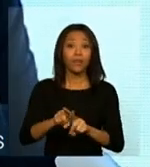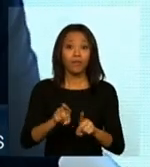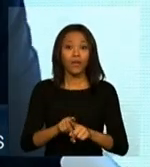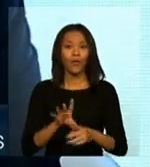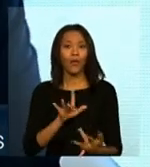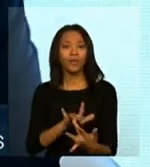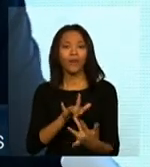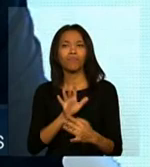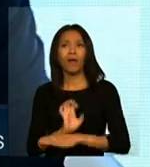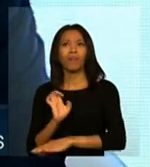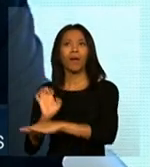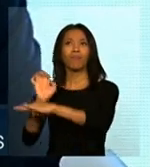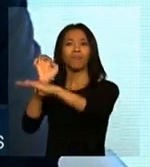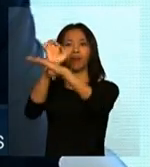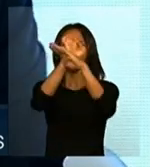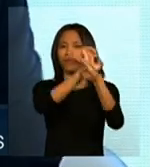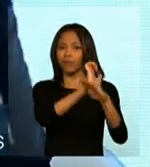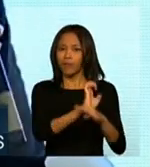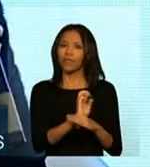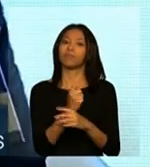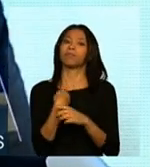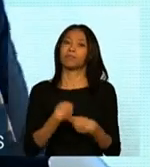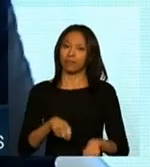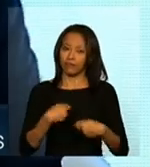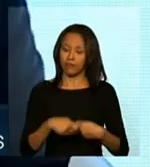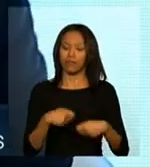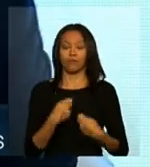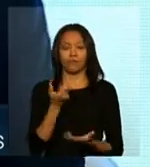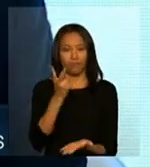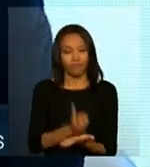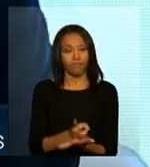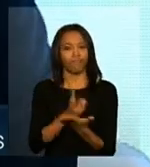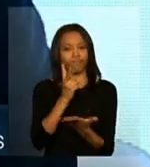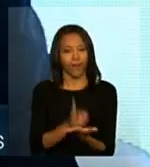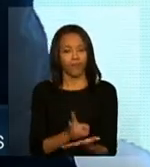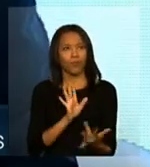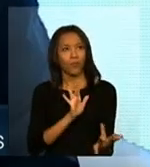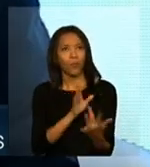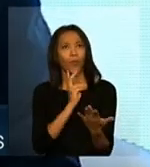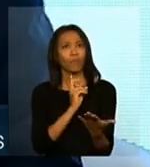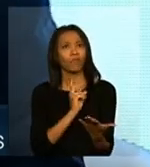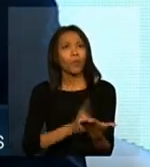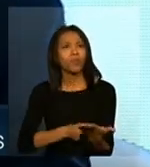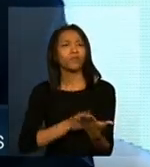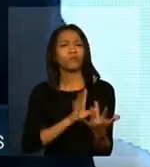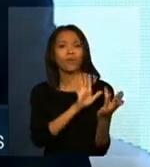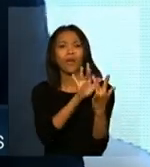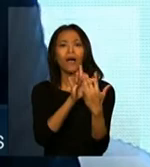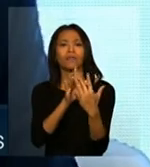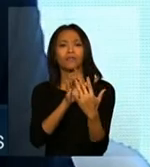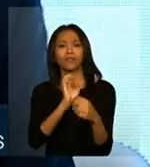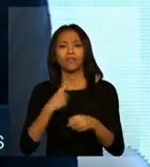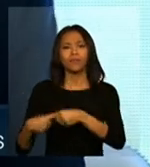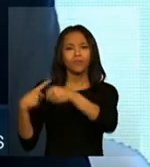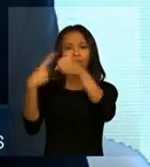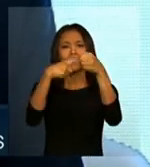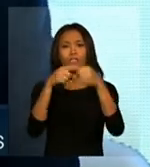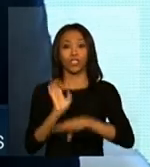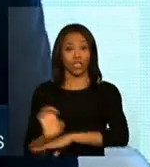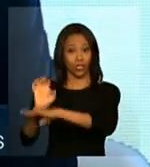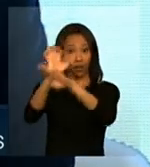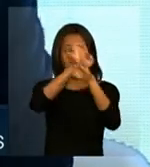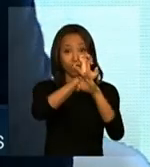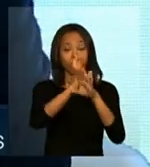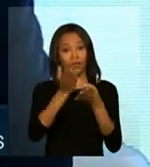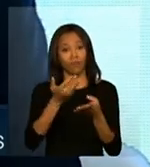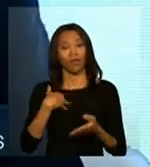também precisa, né, e cada vez mais vai precisar, uma articulação com os entes federados, estados, municípios, né, enfim. Então,